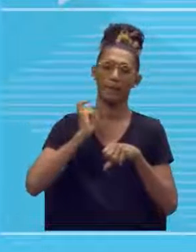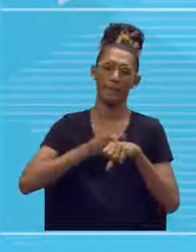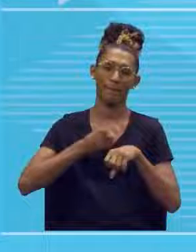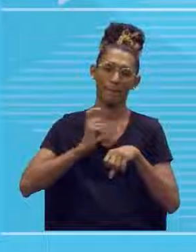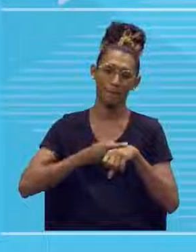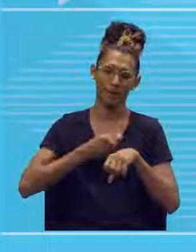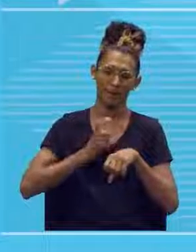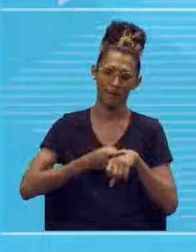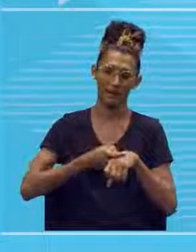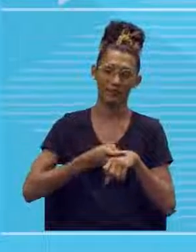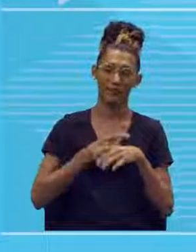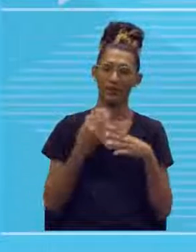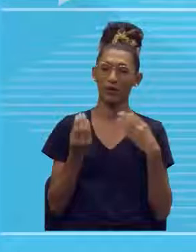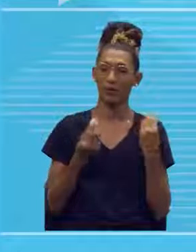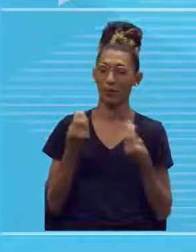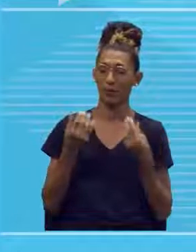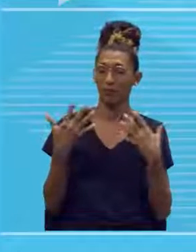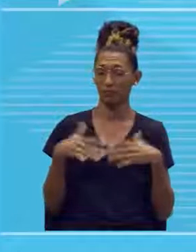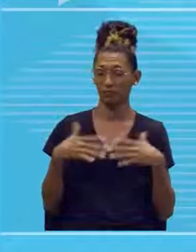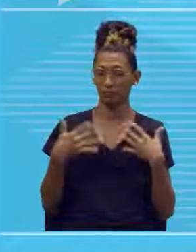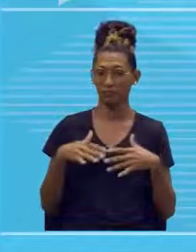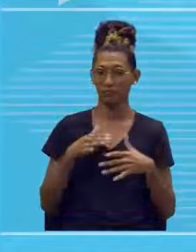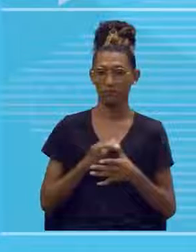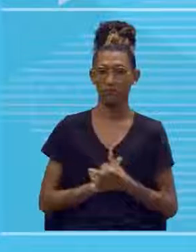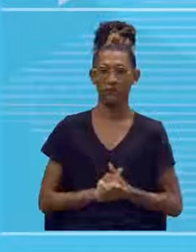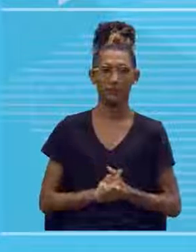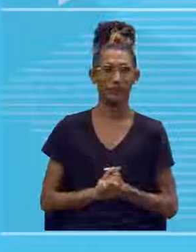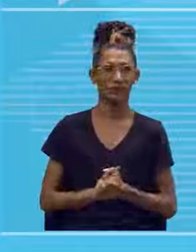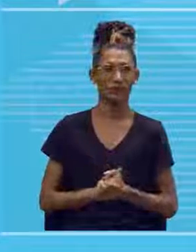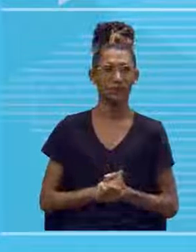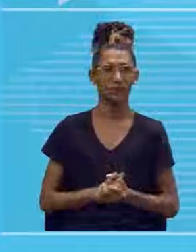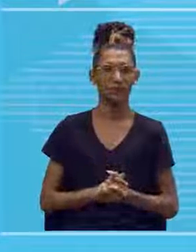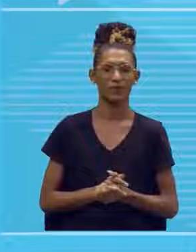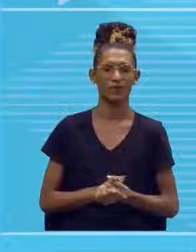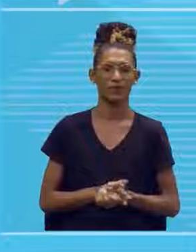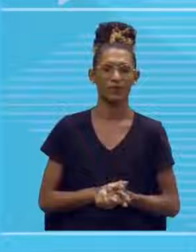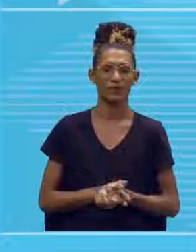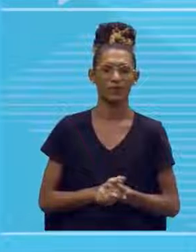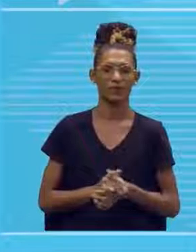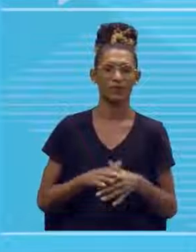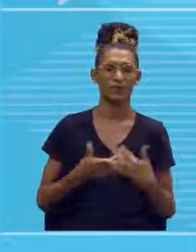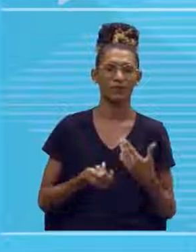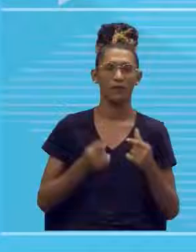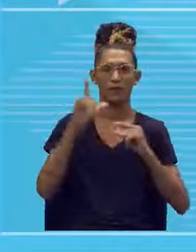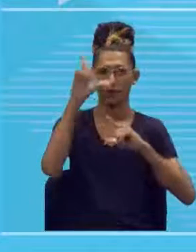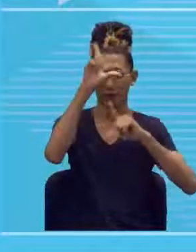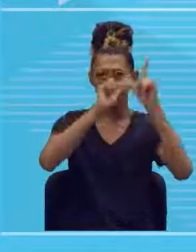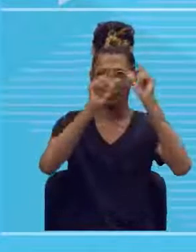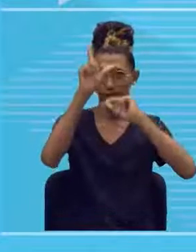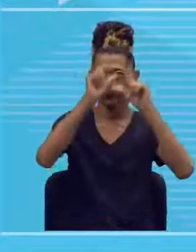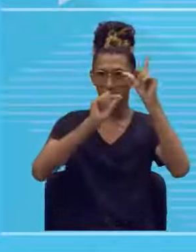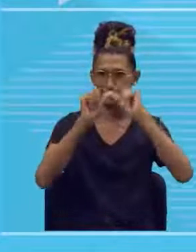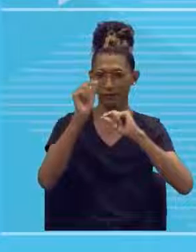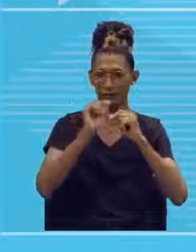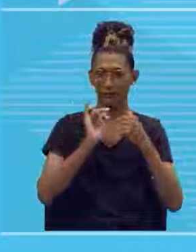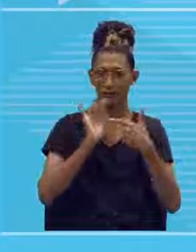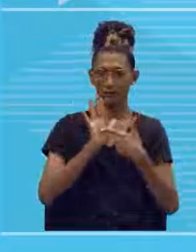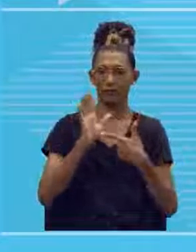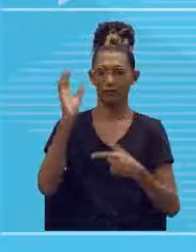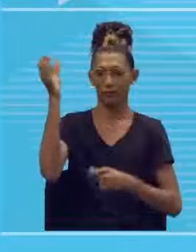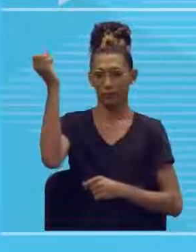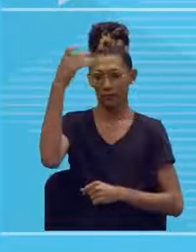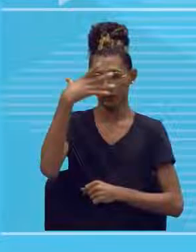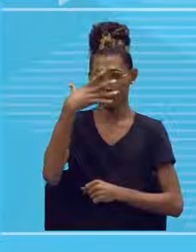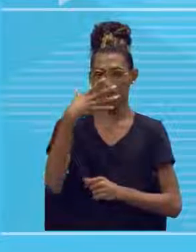é tanta menina aqui vai longe né dentro de uma rocha gigante as estrelas refletiriam a luz